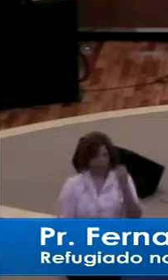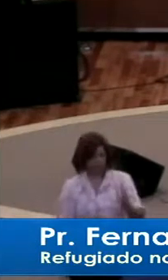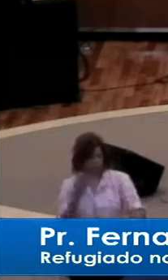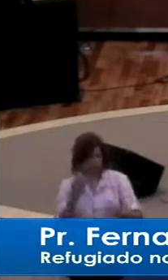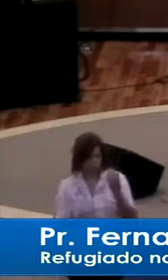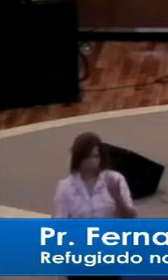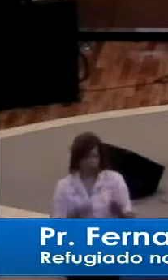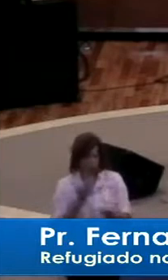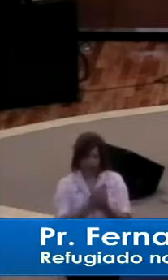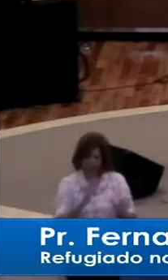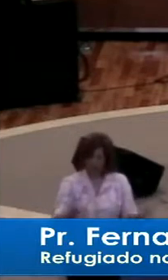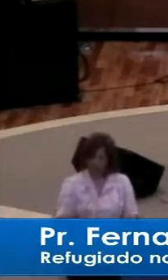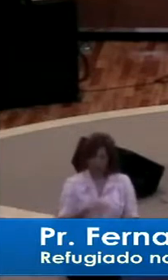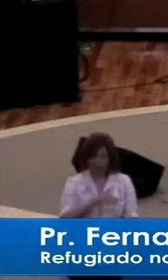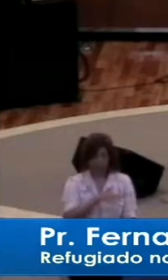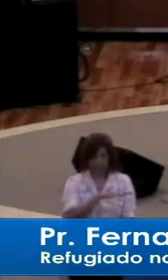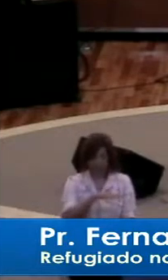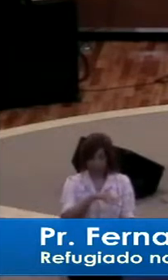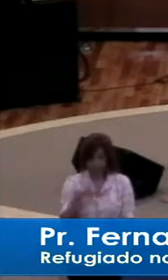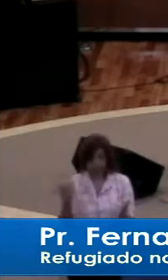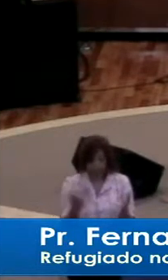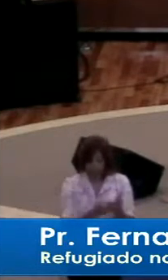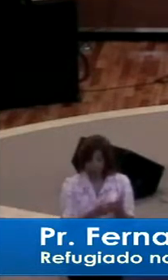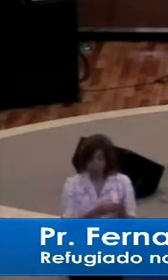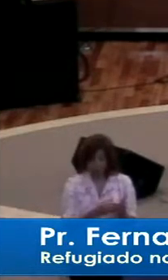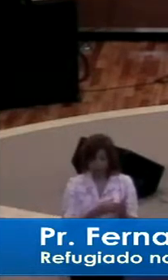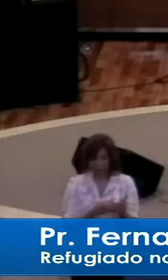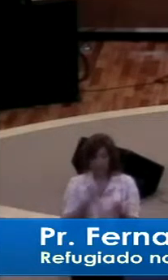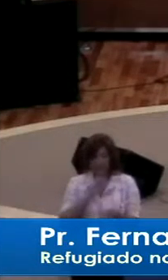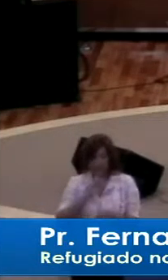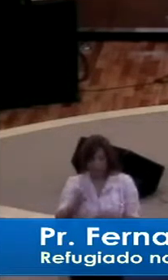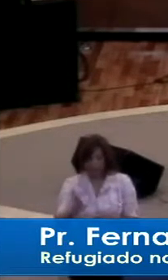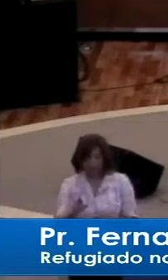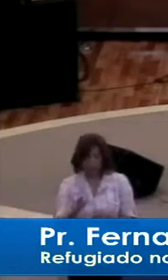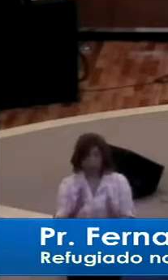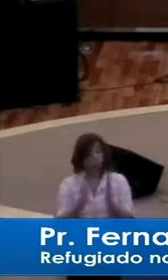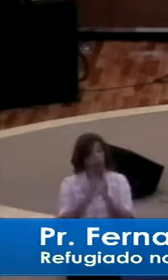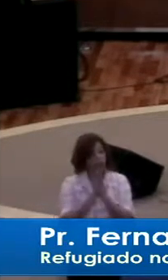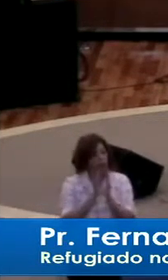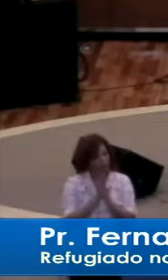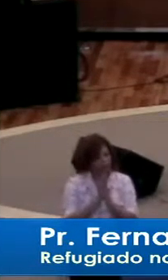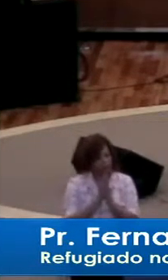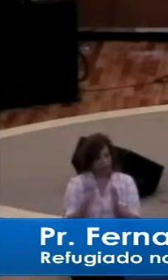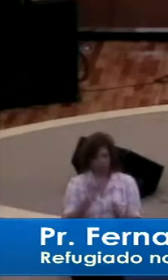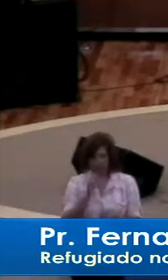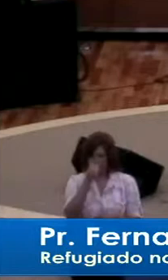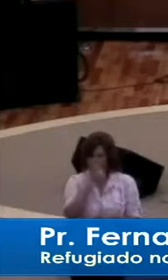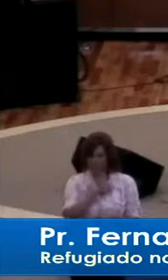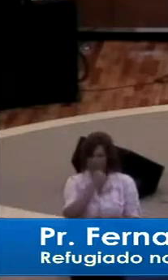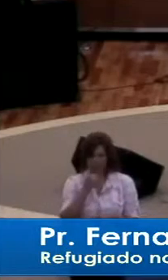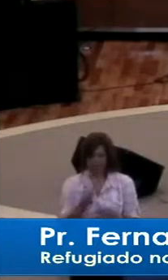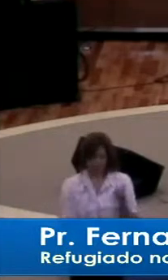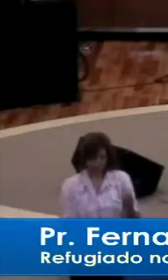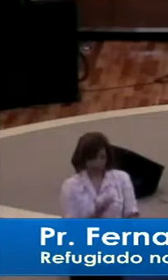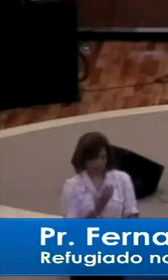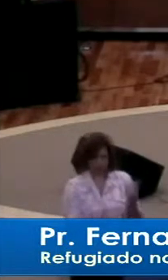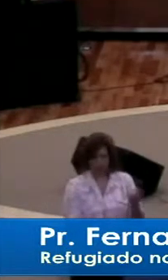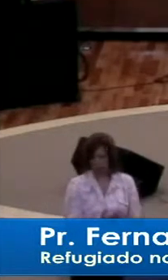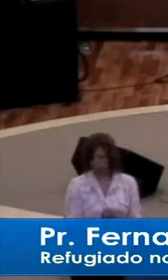a água, que Elias tinha molhado o altar, faz aquele alvoroço. Elias pega a sua espada e mata os profetas de Baal. Era bravo